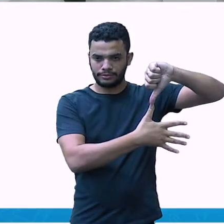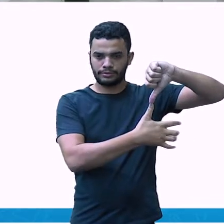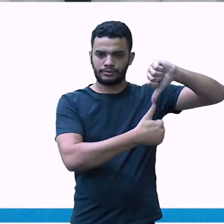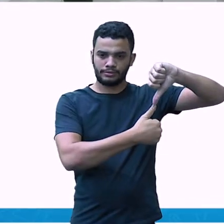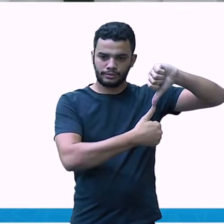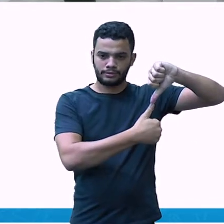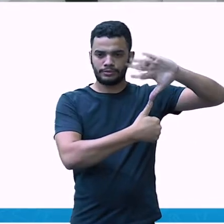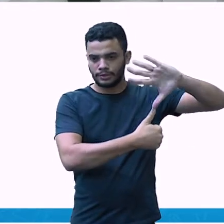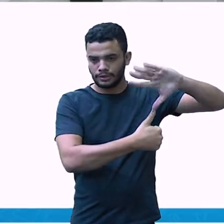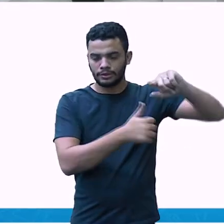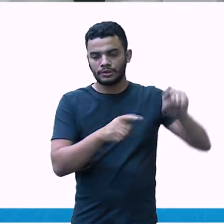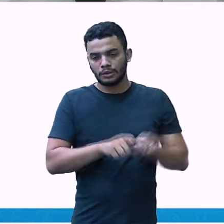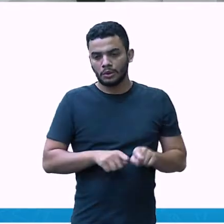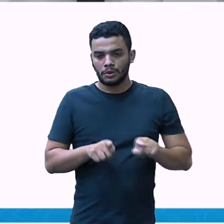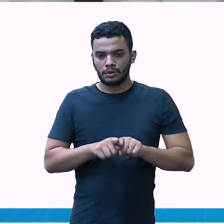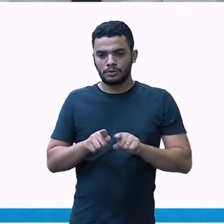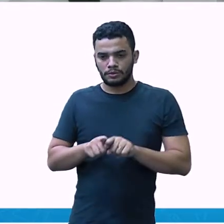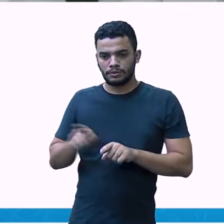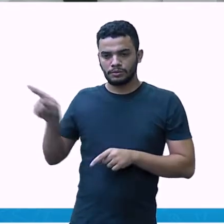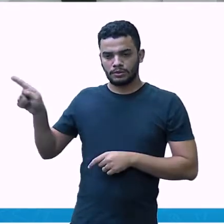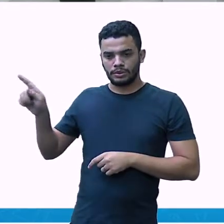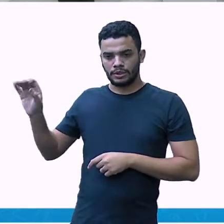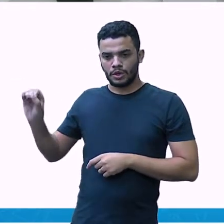Em 1990,